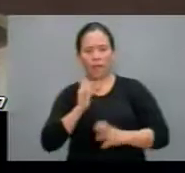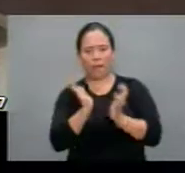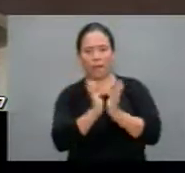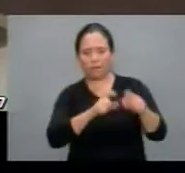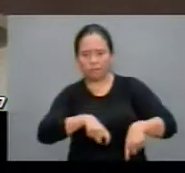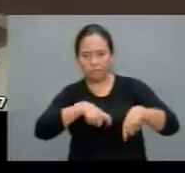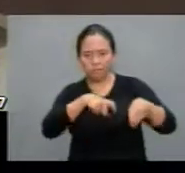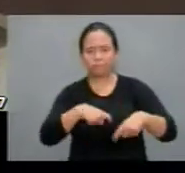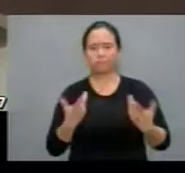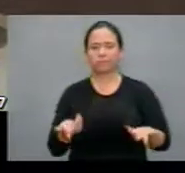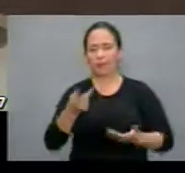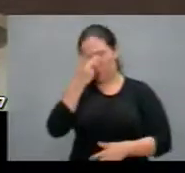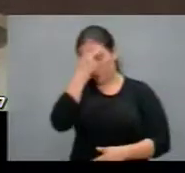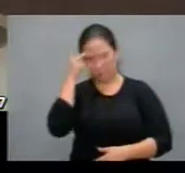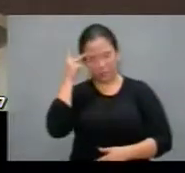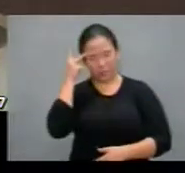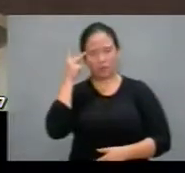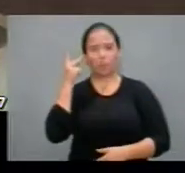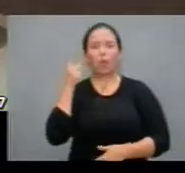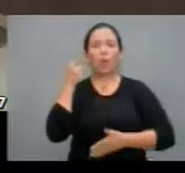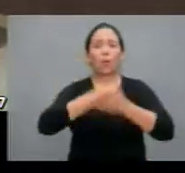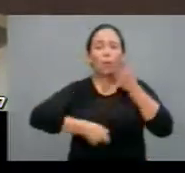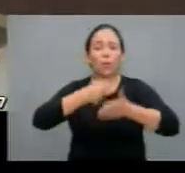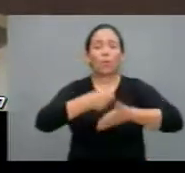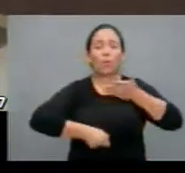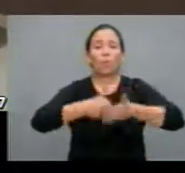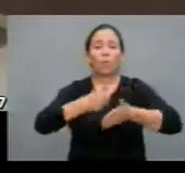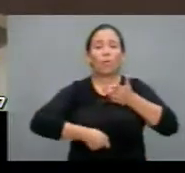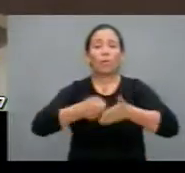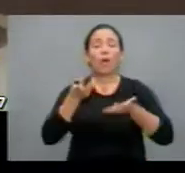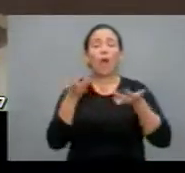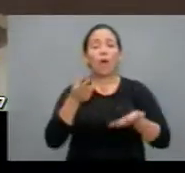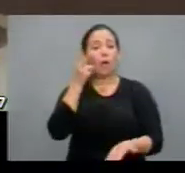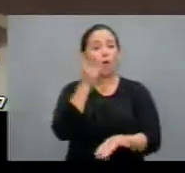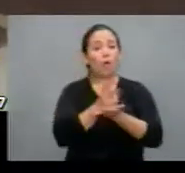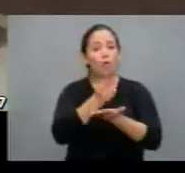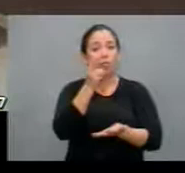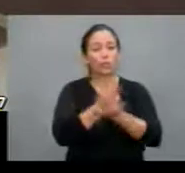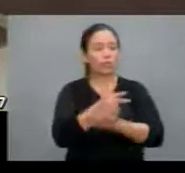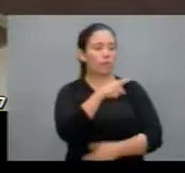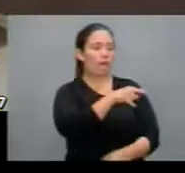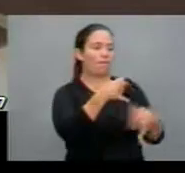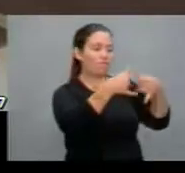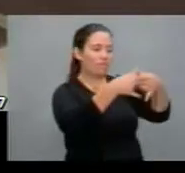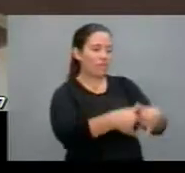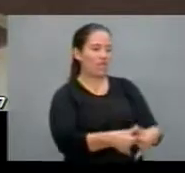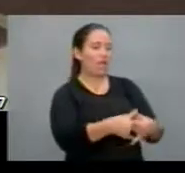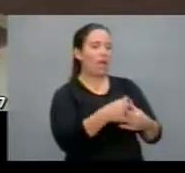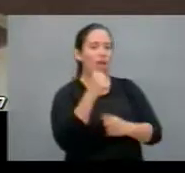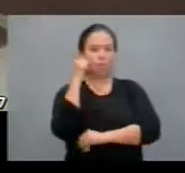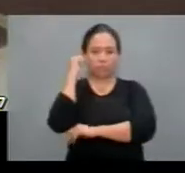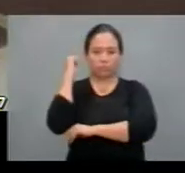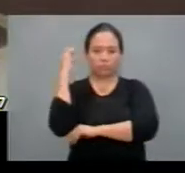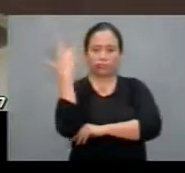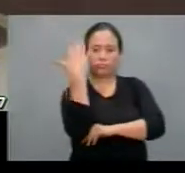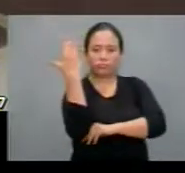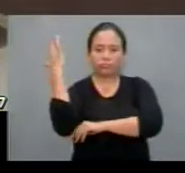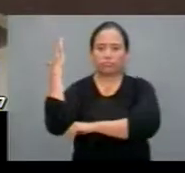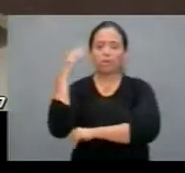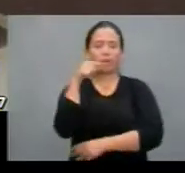agricultores, extrativistas, que lutam pela sua permanência no campo, com seu modo de vida, com a sua